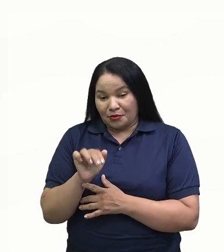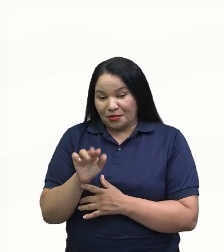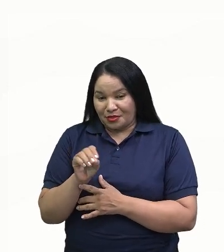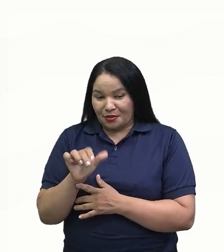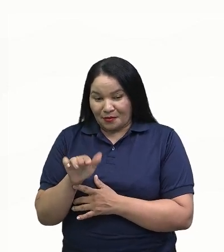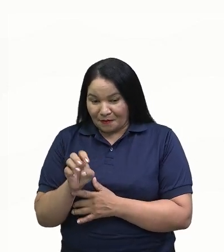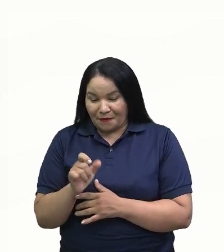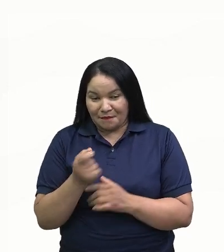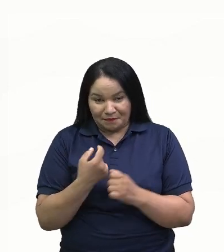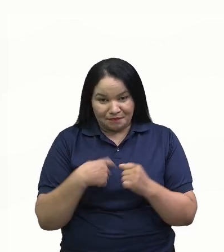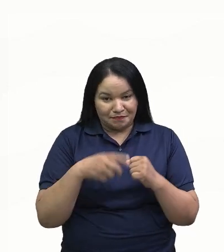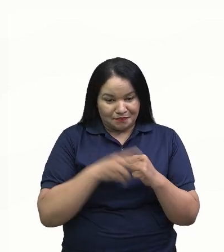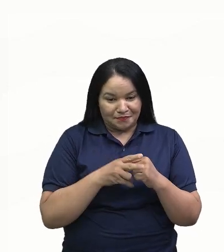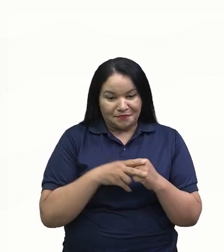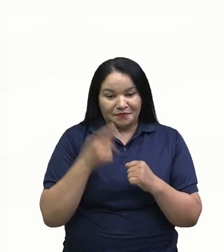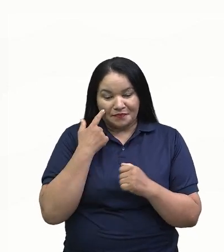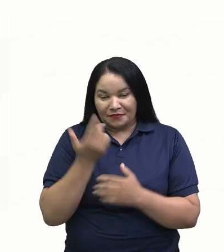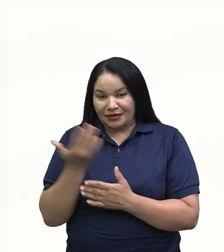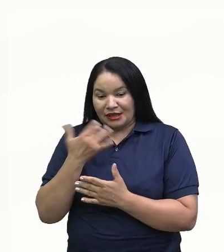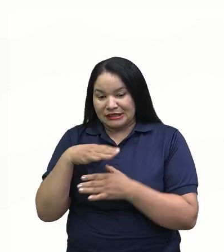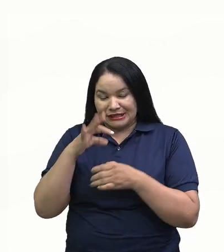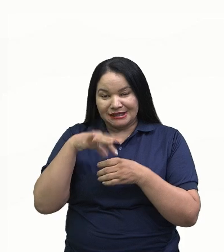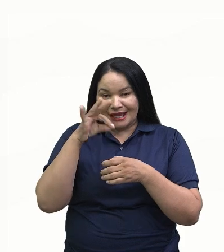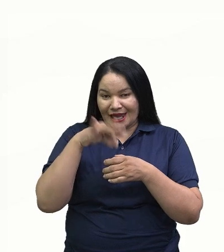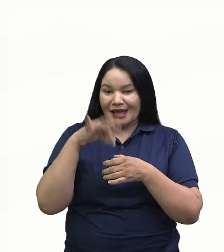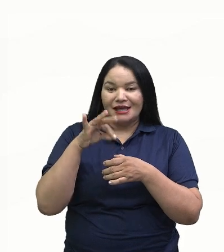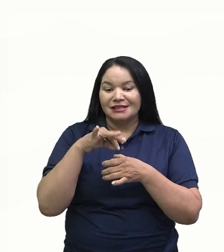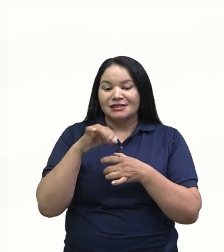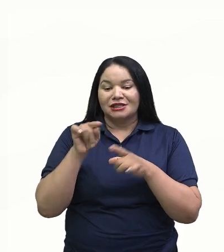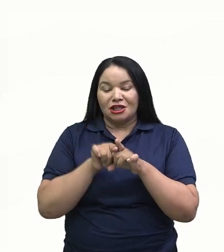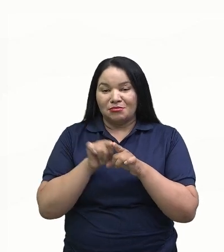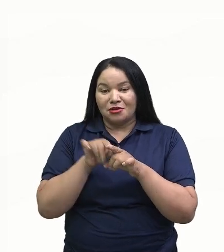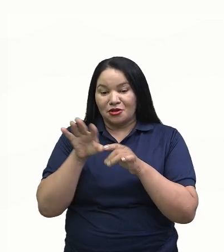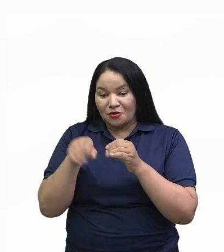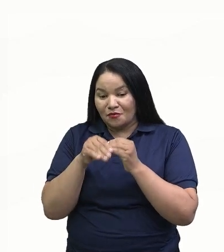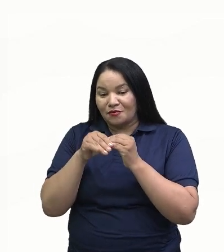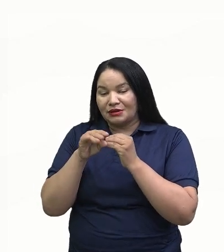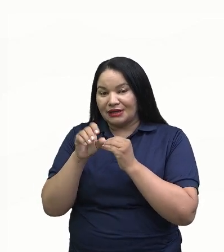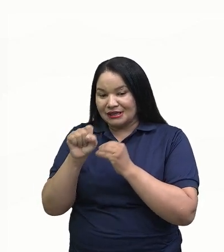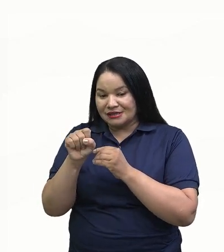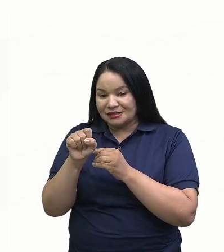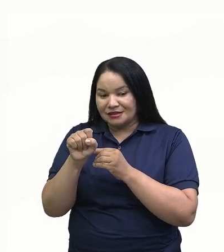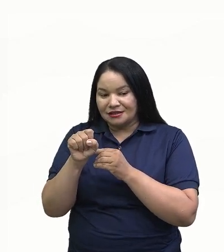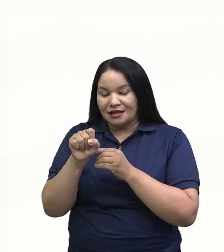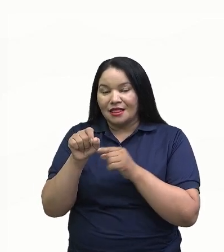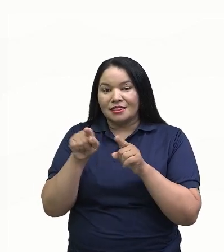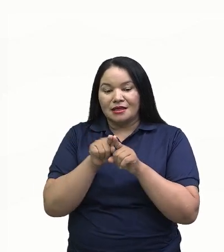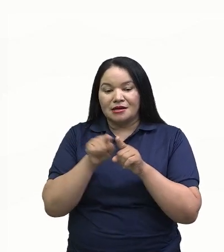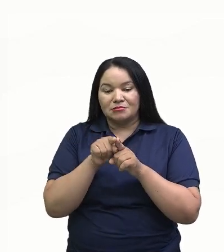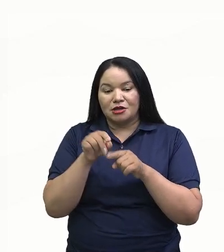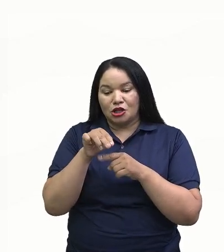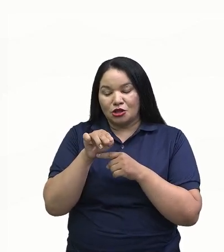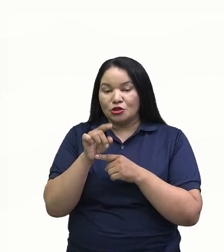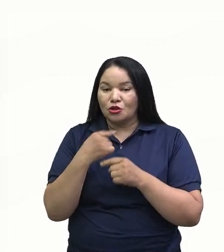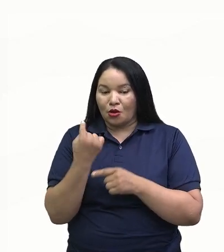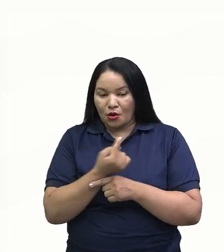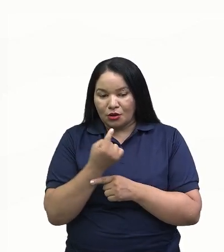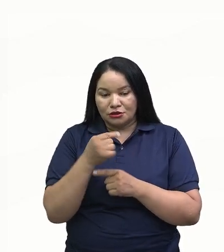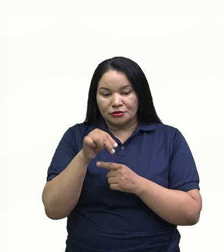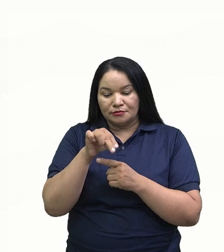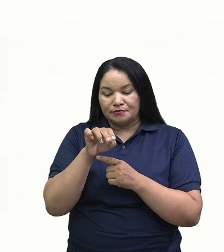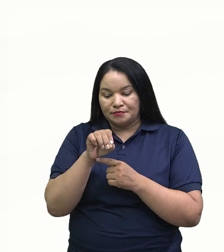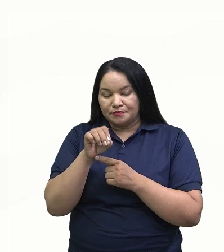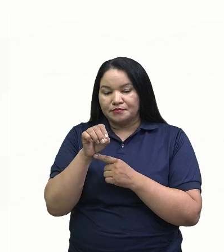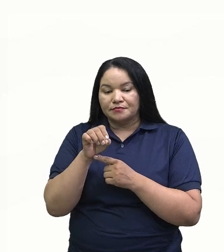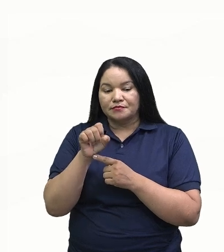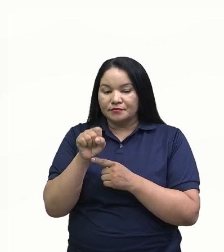digo chás, também forma o plural. E quando eu digo pós, é do pó, sentido de pó. Pó